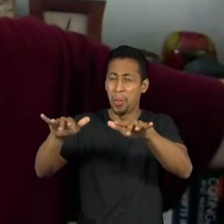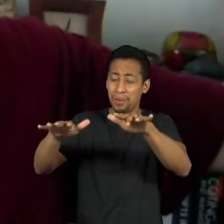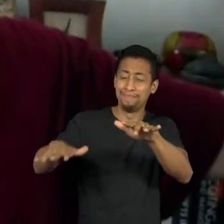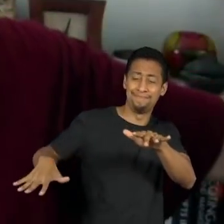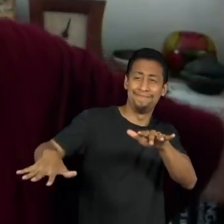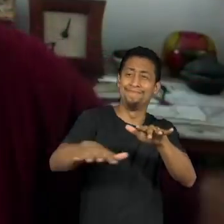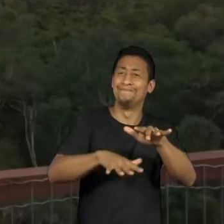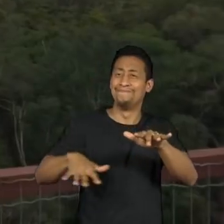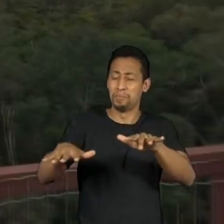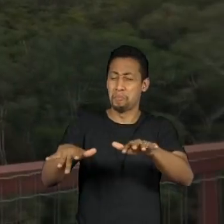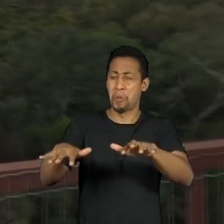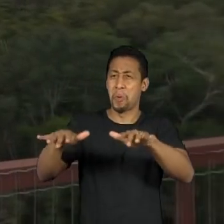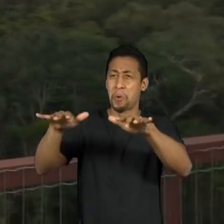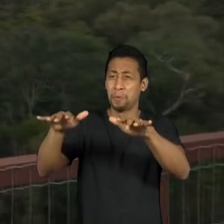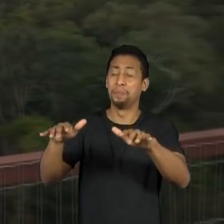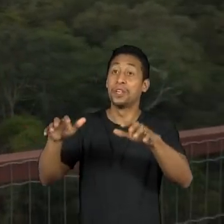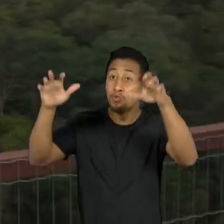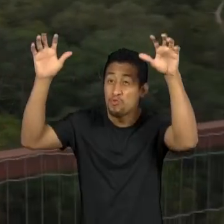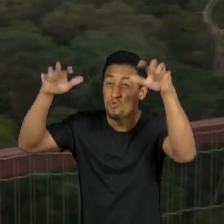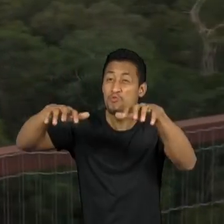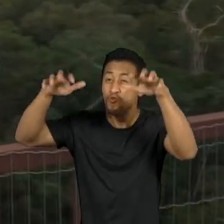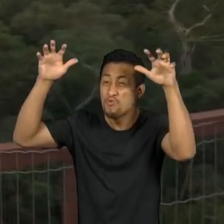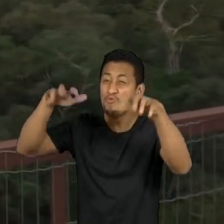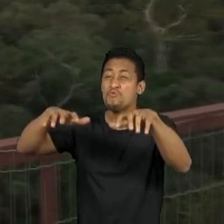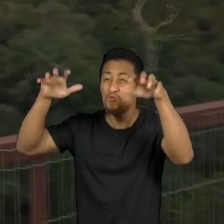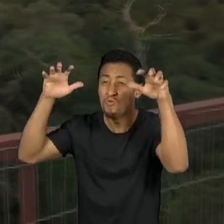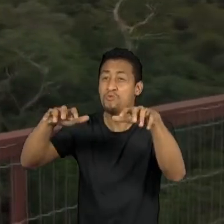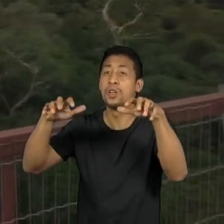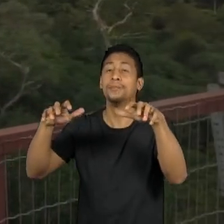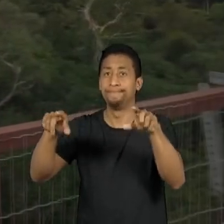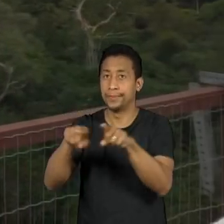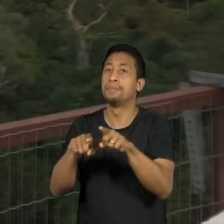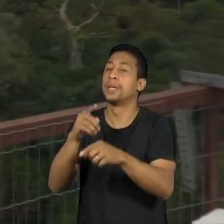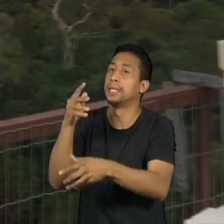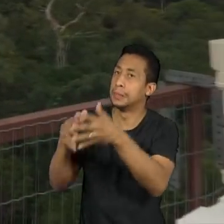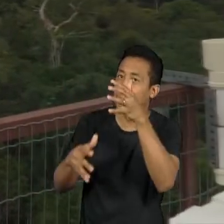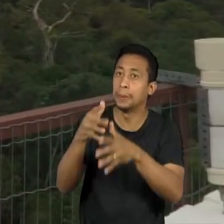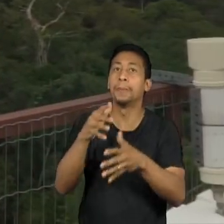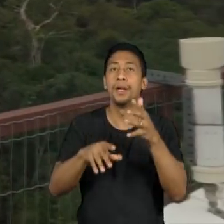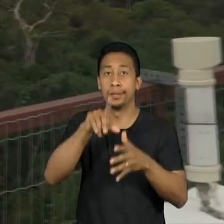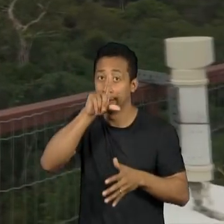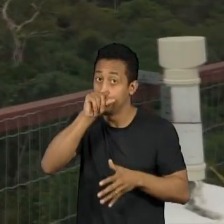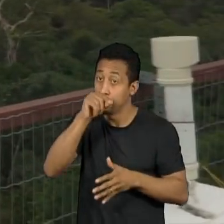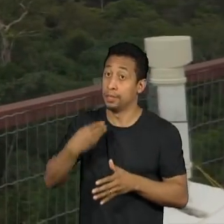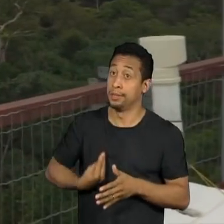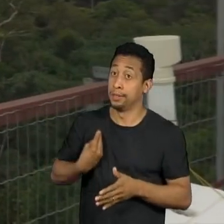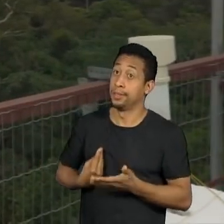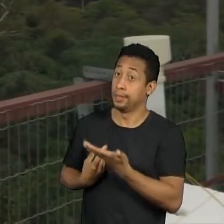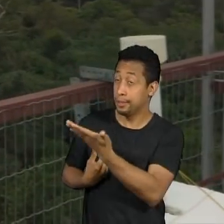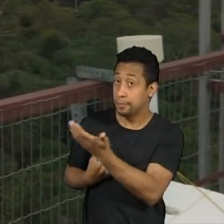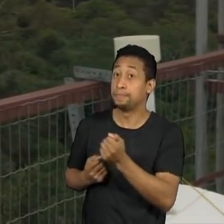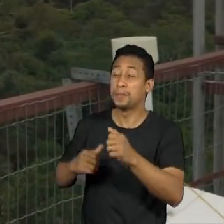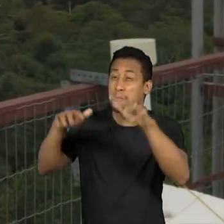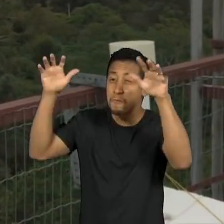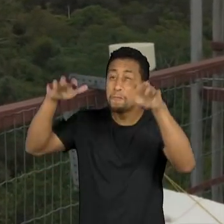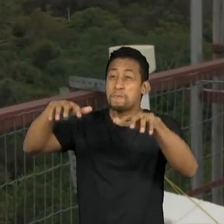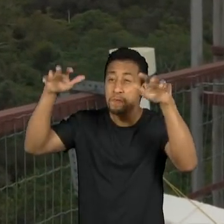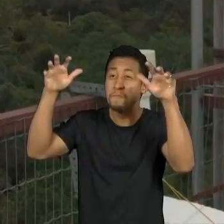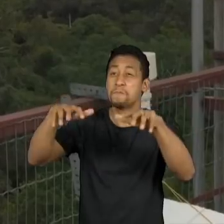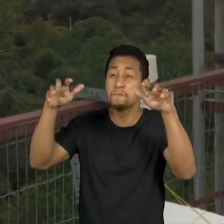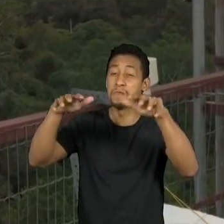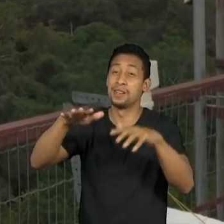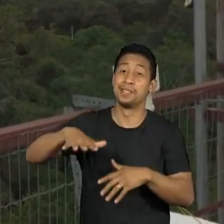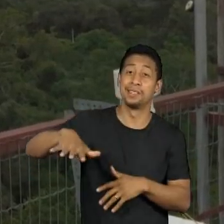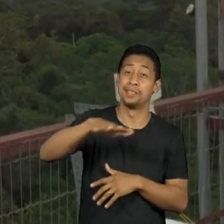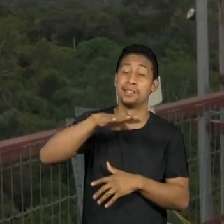planícies alagáveis. A chuva, a grande quantidade de chuva que a gente hoje em dia sabe que retroalimenta todo o sistema de chuvas na América